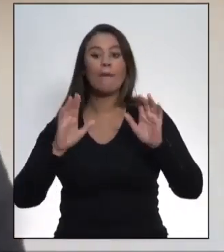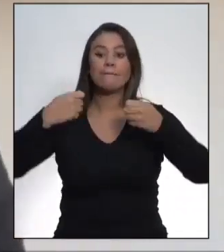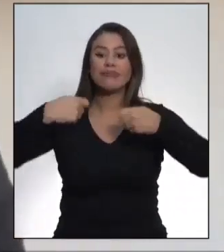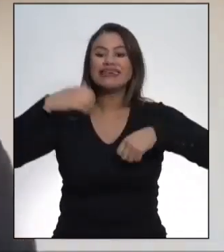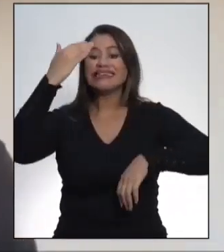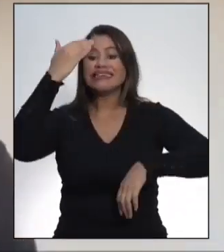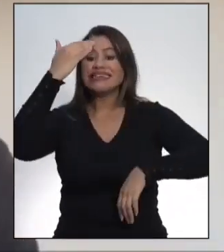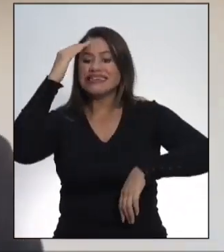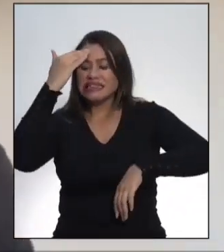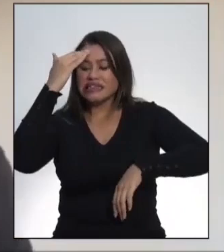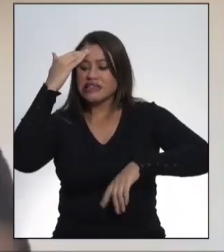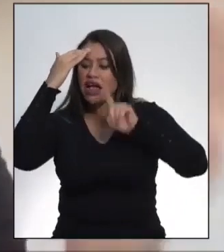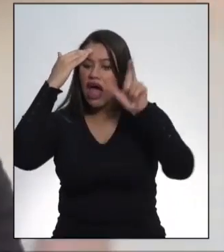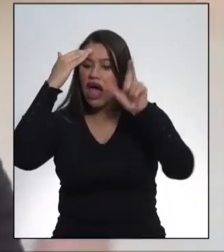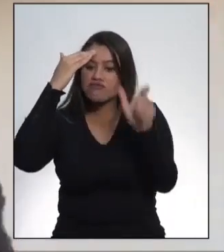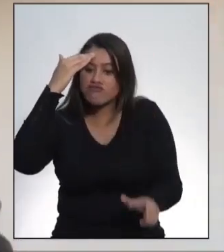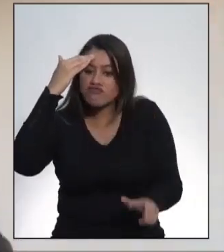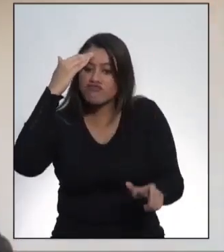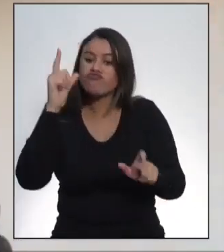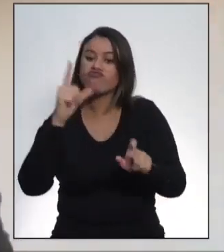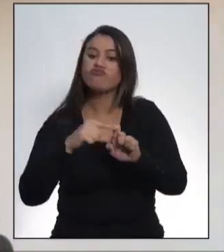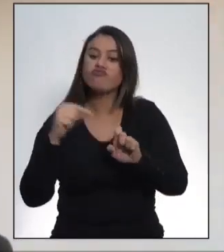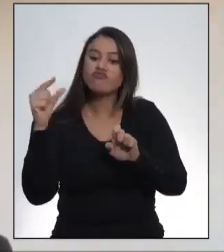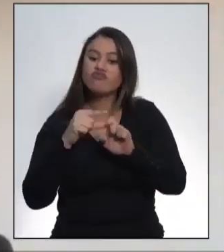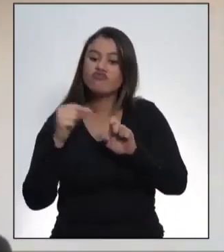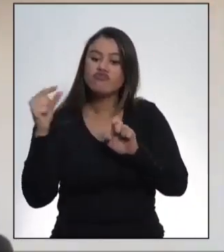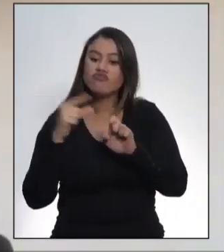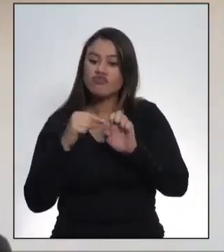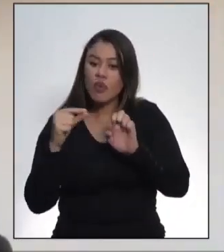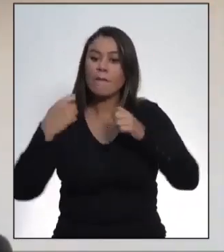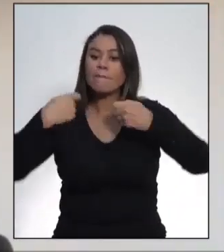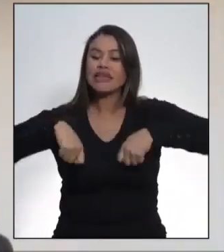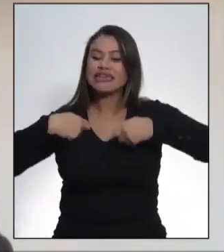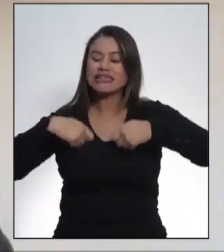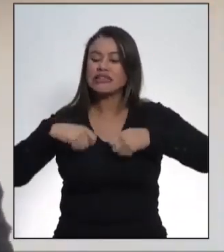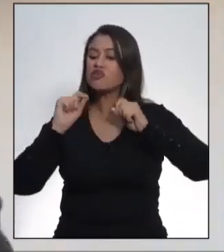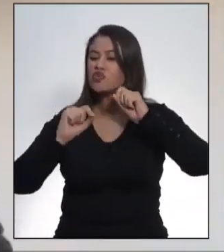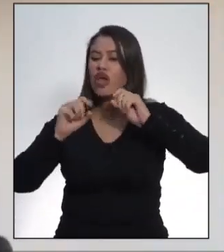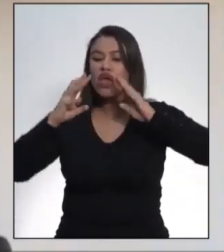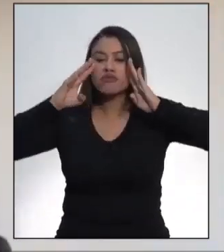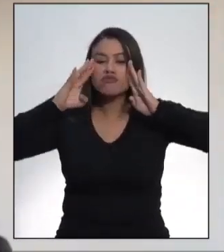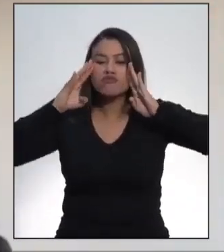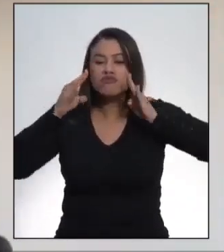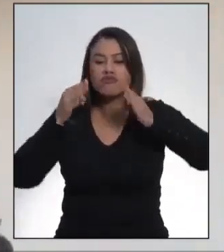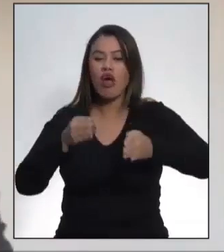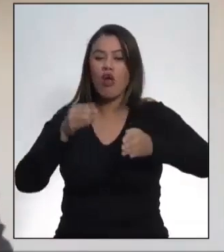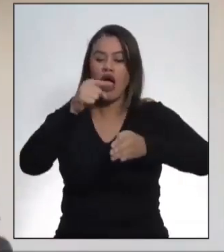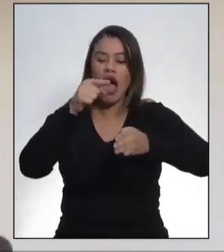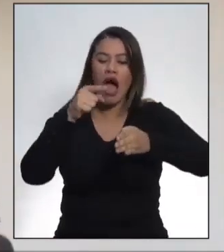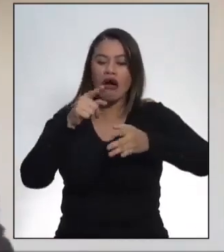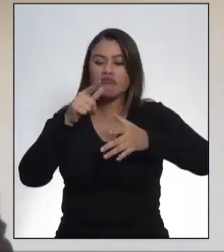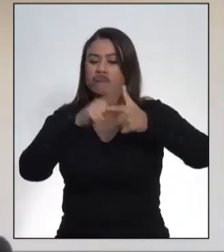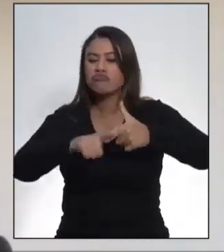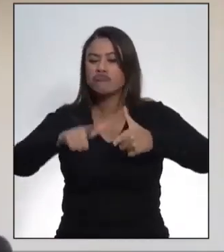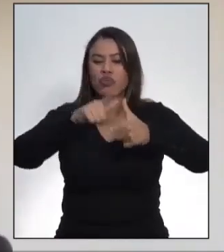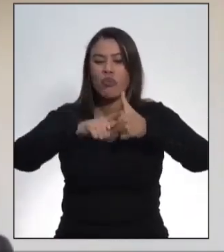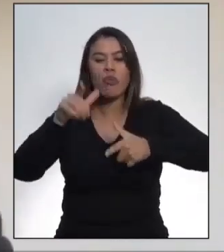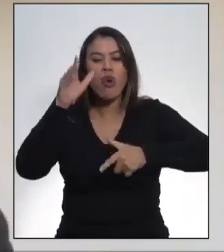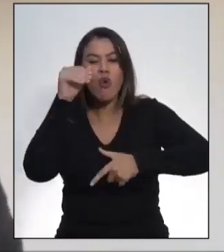do empreendedor é uma figura que tem que estar próxima de um problema a ser resolvido dentro de um espaço, de uma indústria,